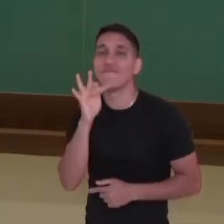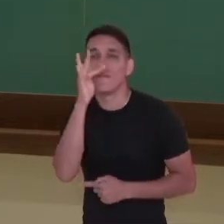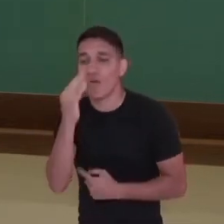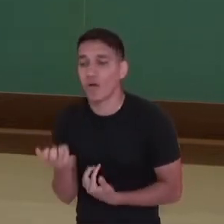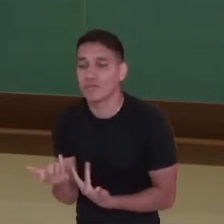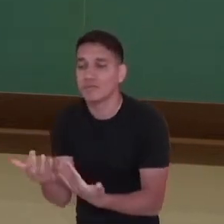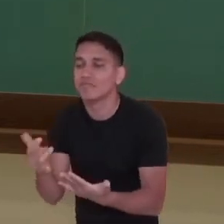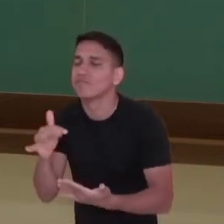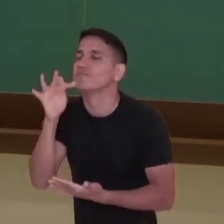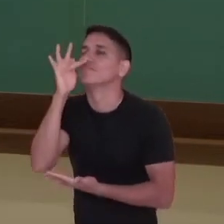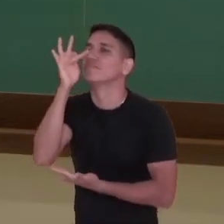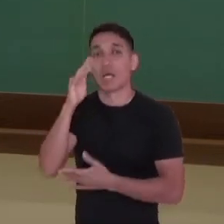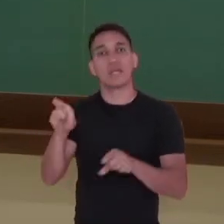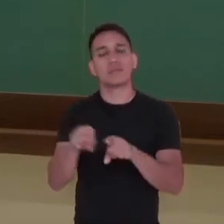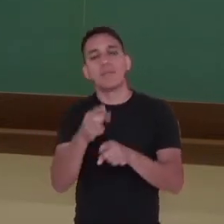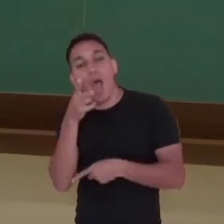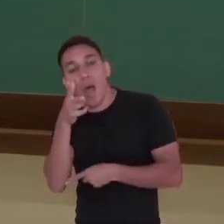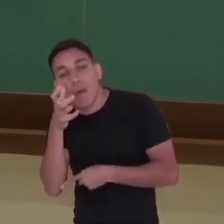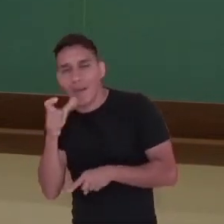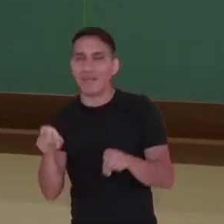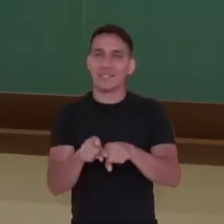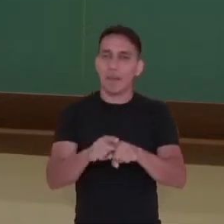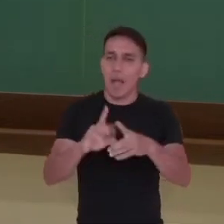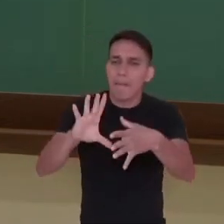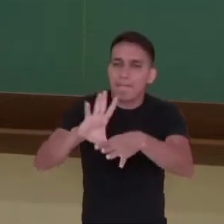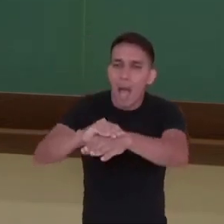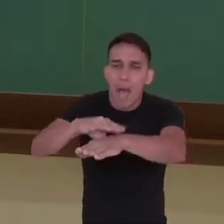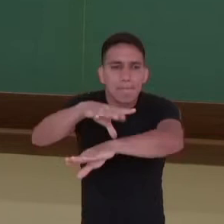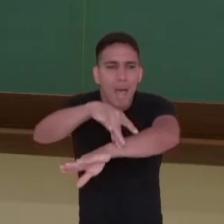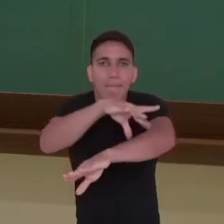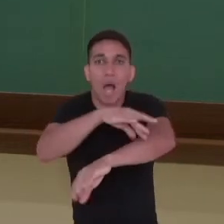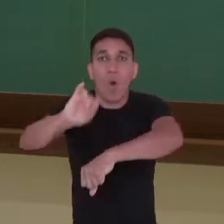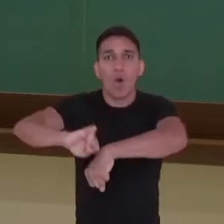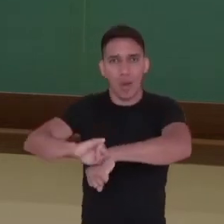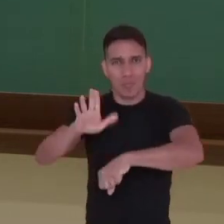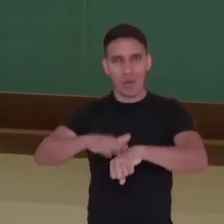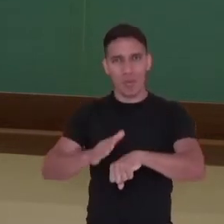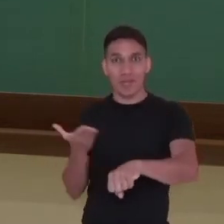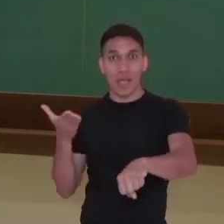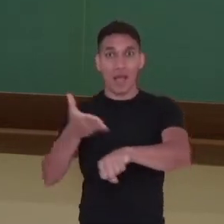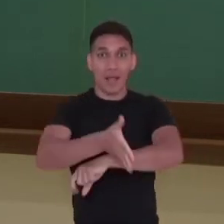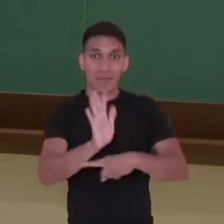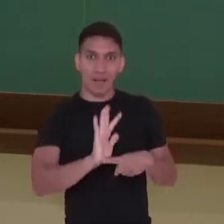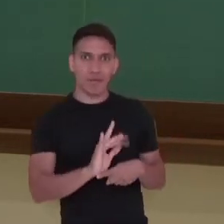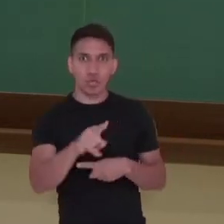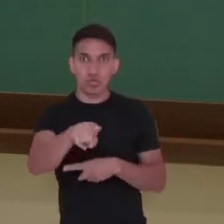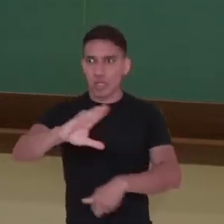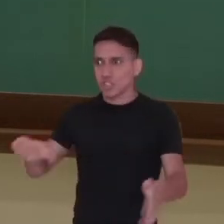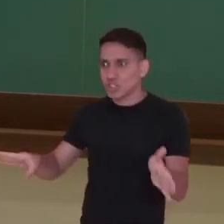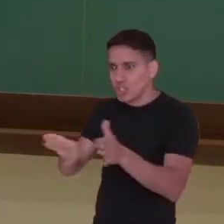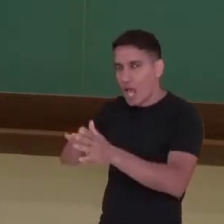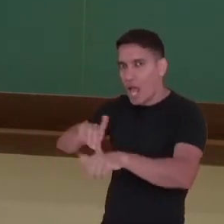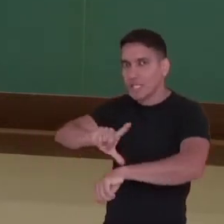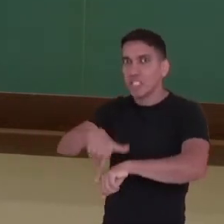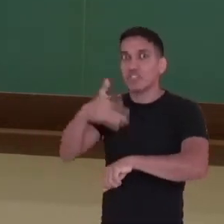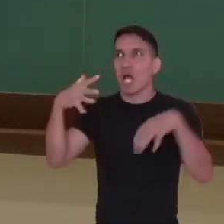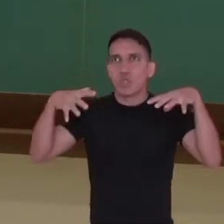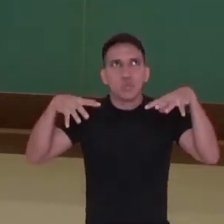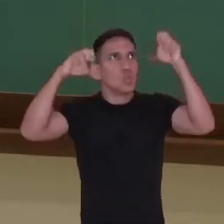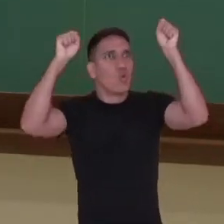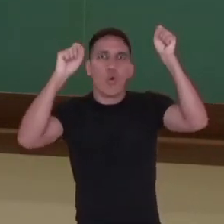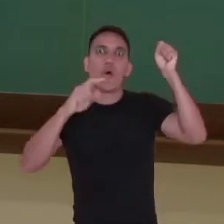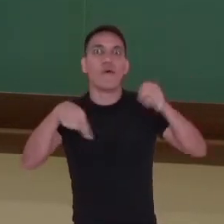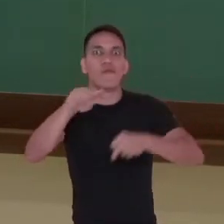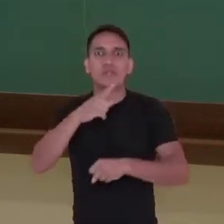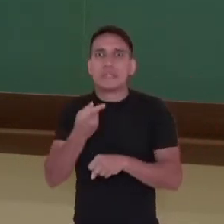observar e apalpar os objetos. Quando você entrou lá na sala de cinema, chegou atrasado, já estava tudo escuro,